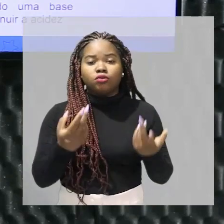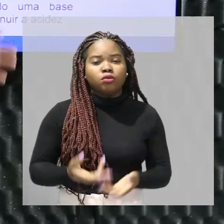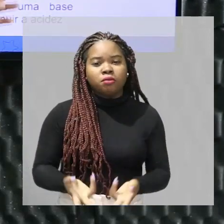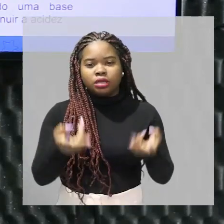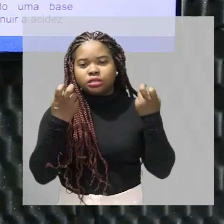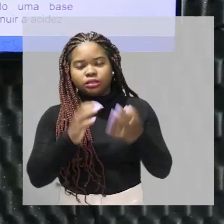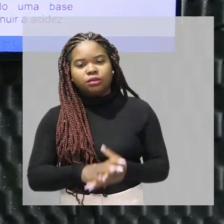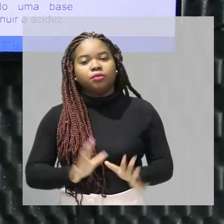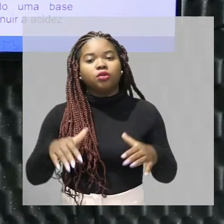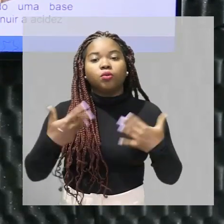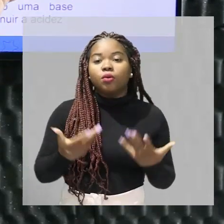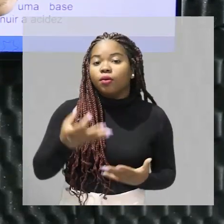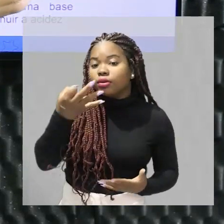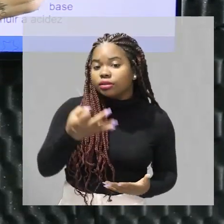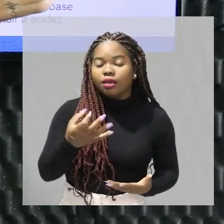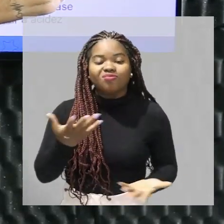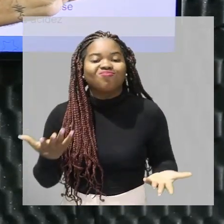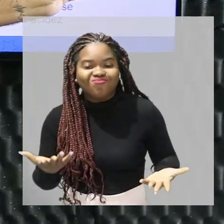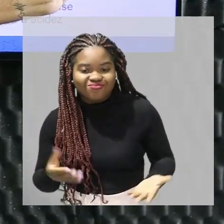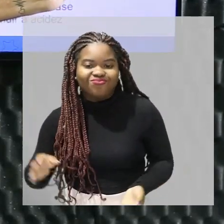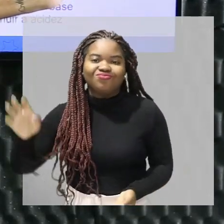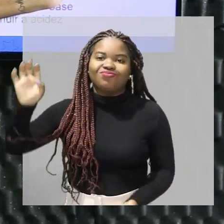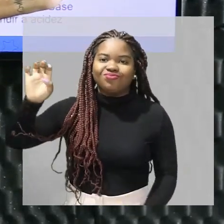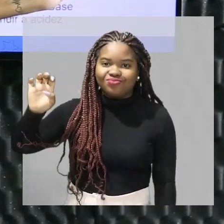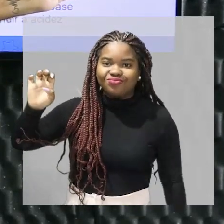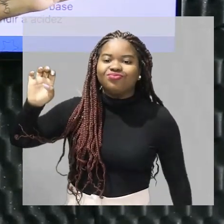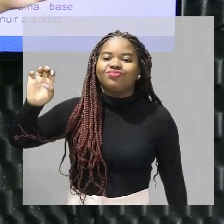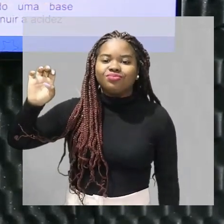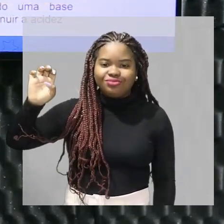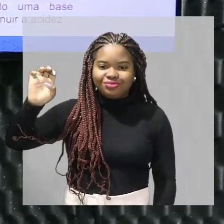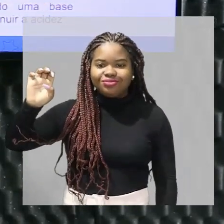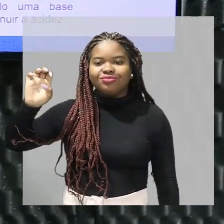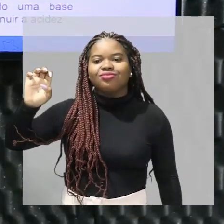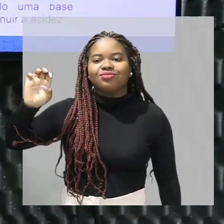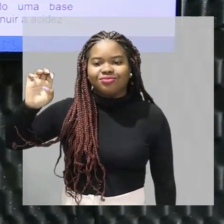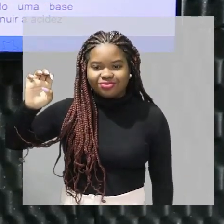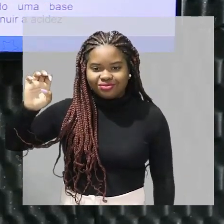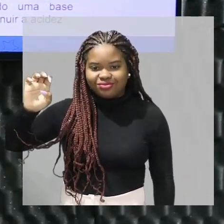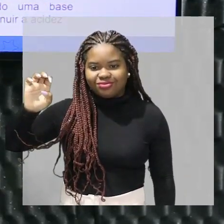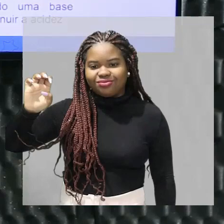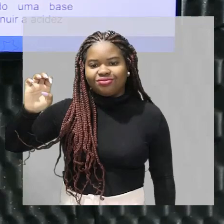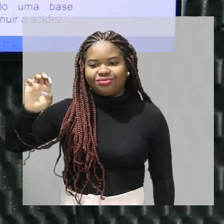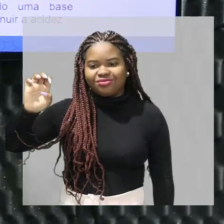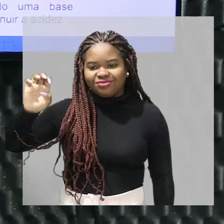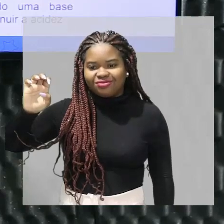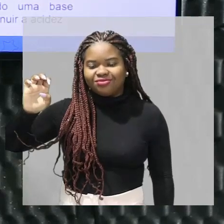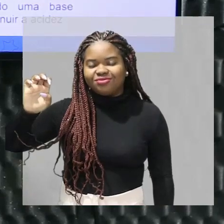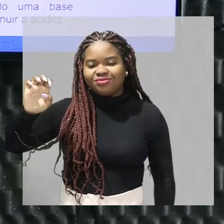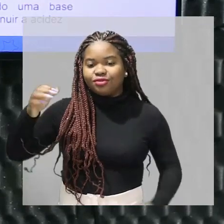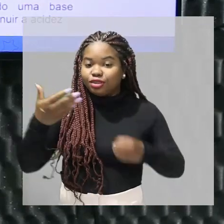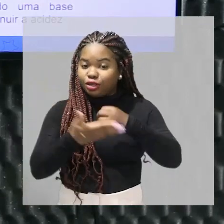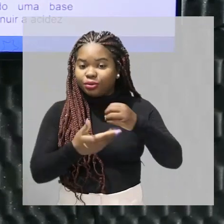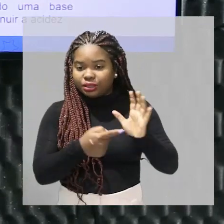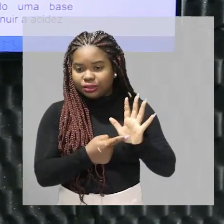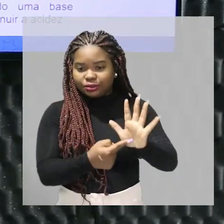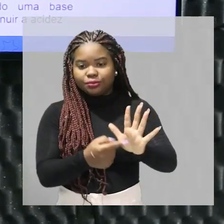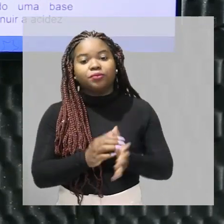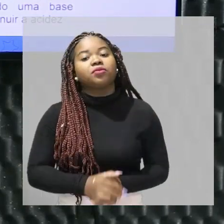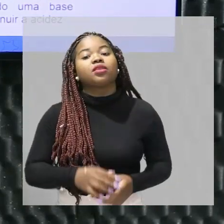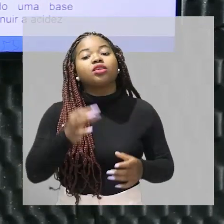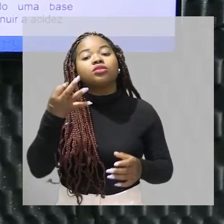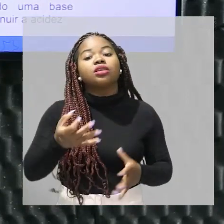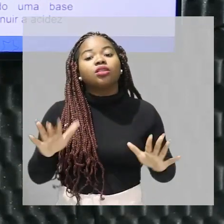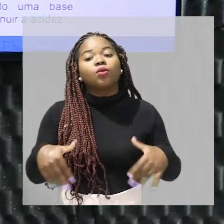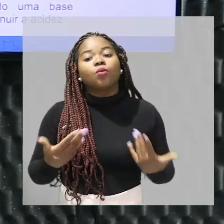nos resta a letra E, o hidróxido de potássio, que é justamente a base, né, que está sendo mostrada. Por isso, a